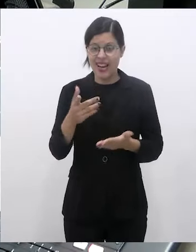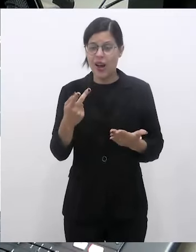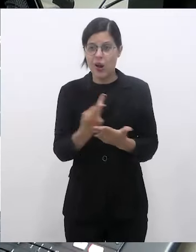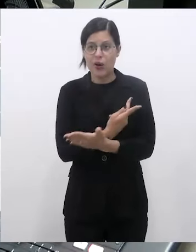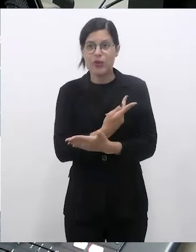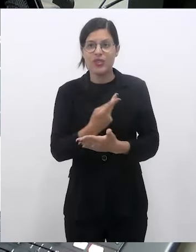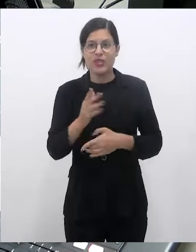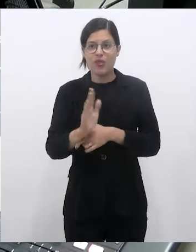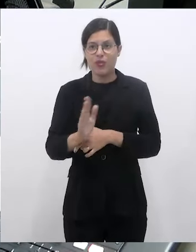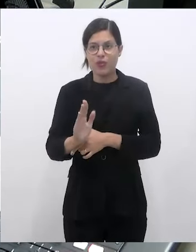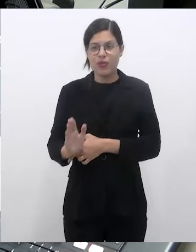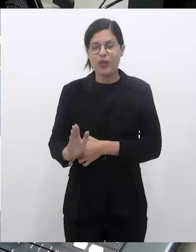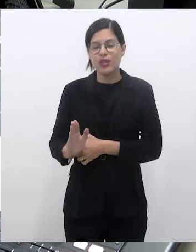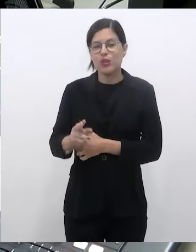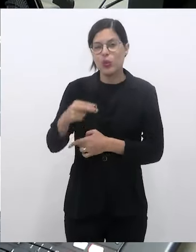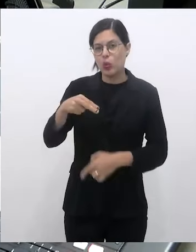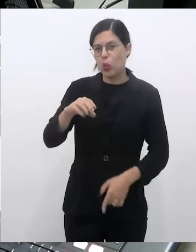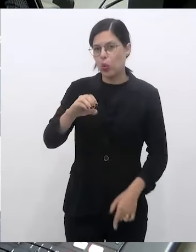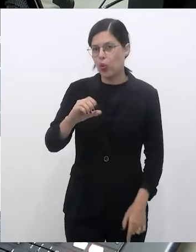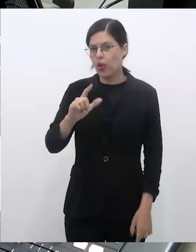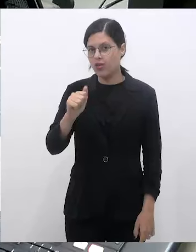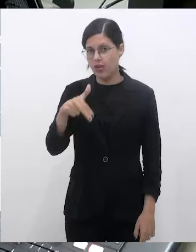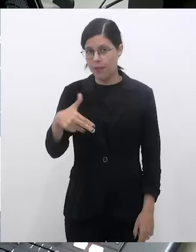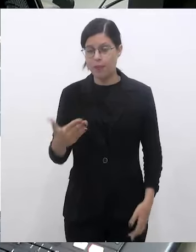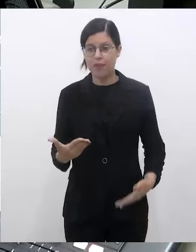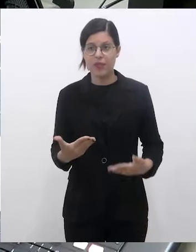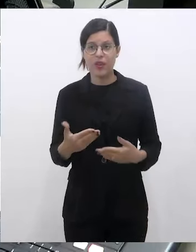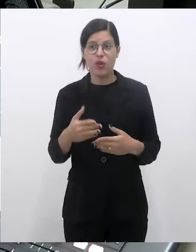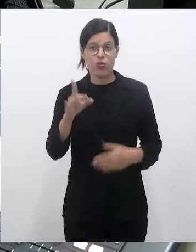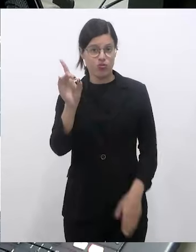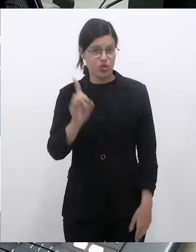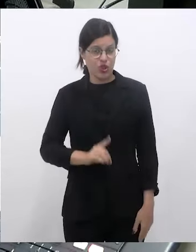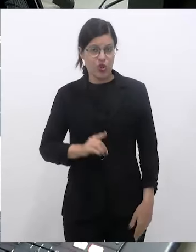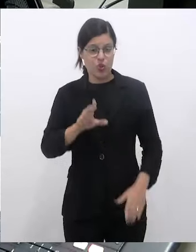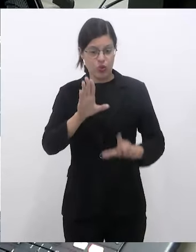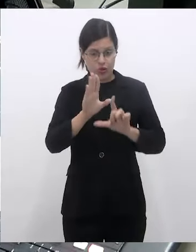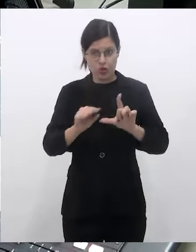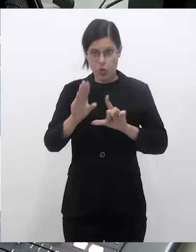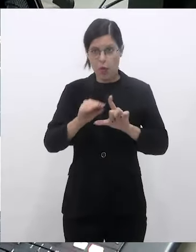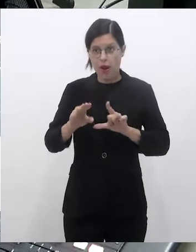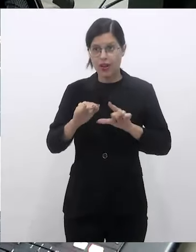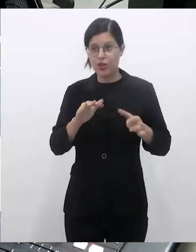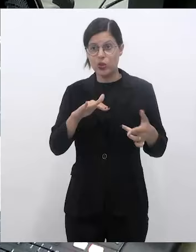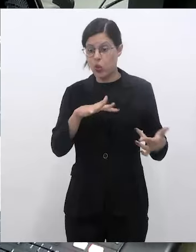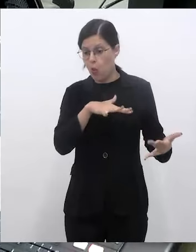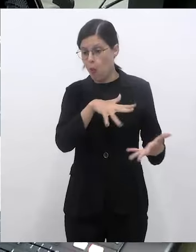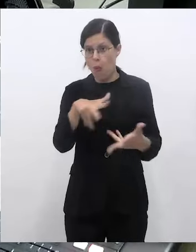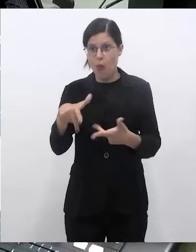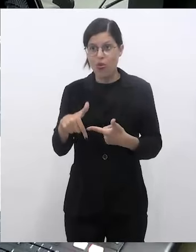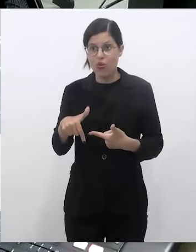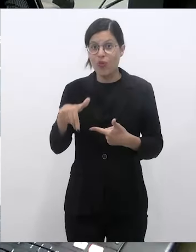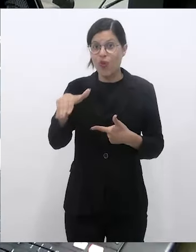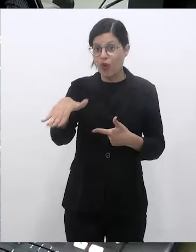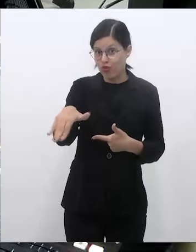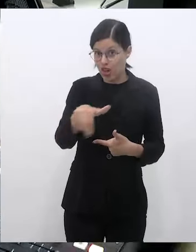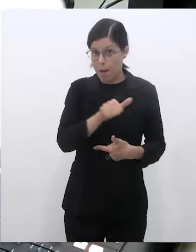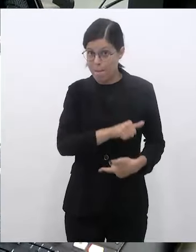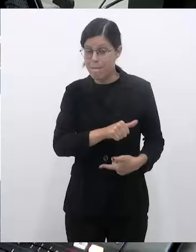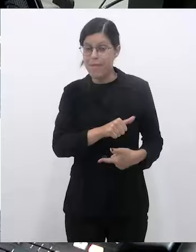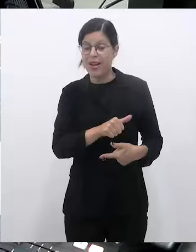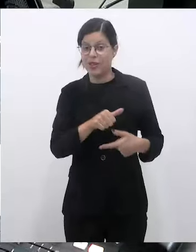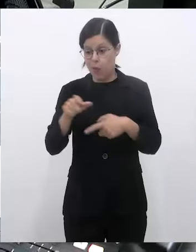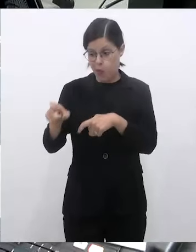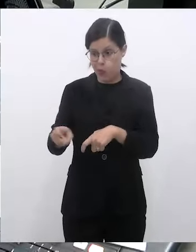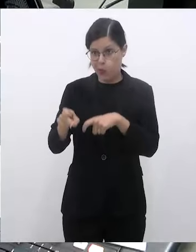Já aconteceu dos filmes do Chris Nolan, que os diretores de dublagem do mundo inteiro foram chamados para a fazenda do Chris